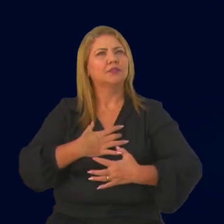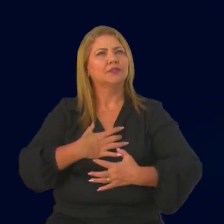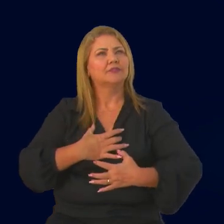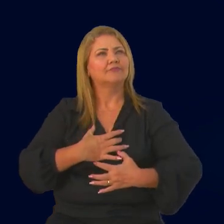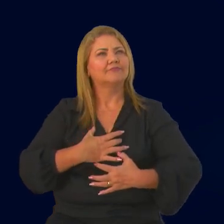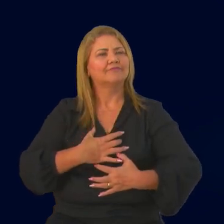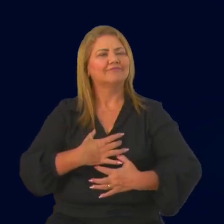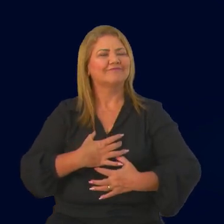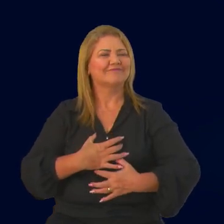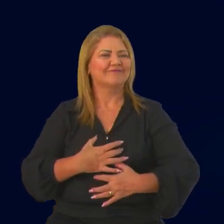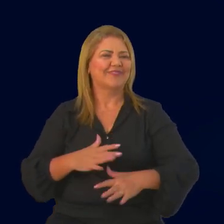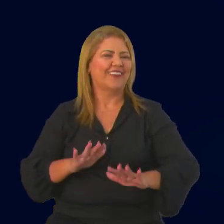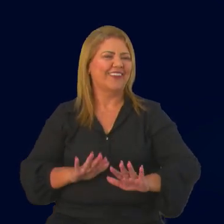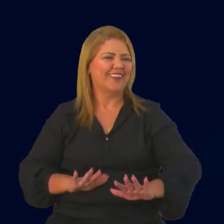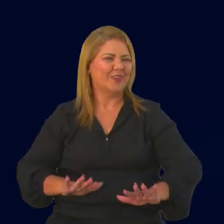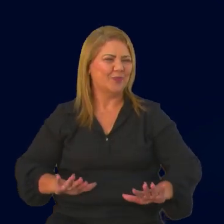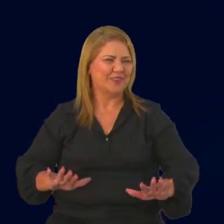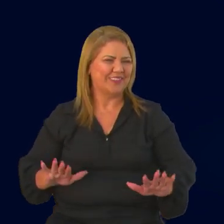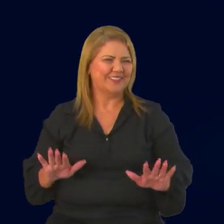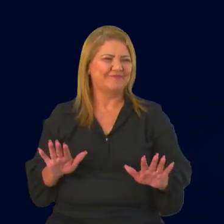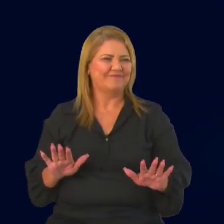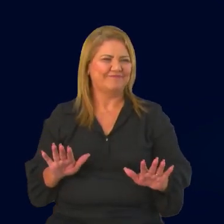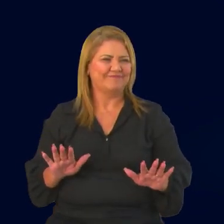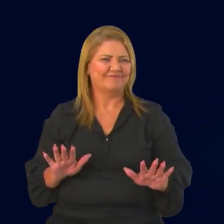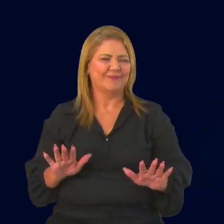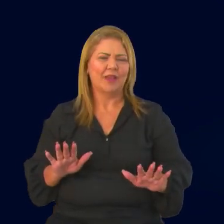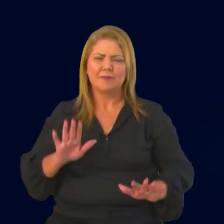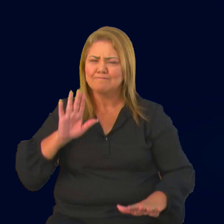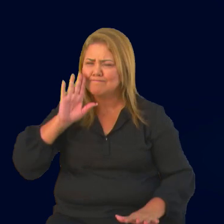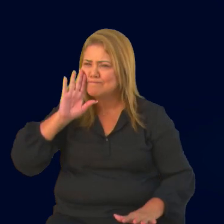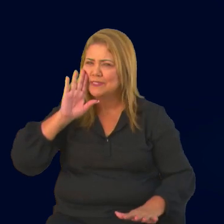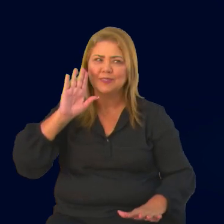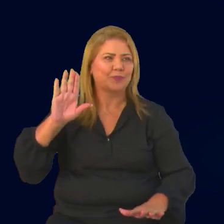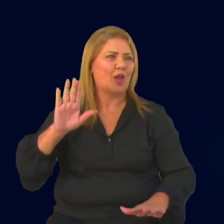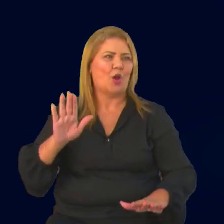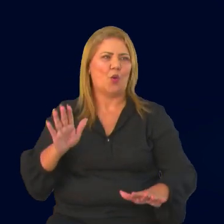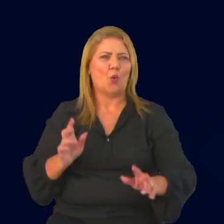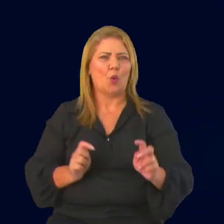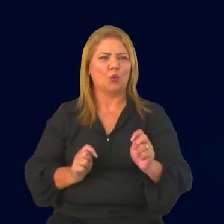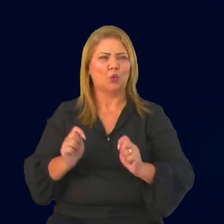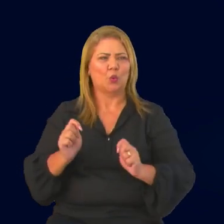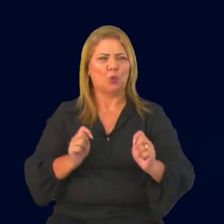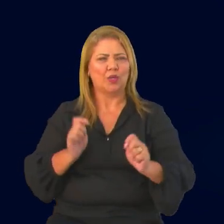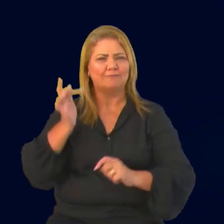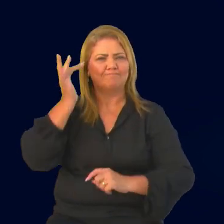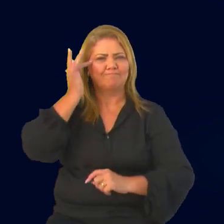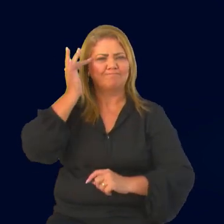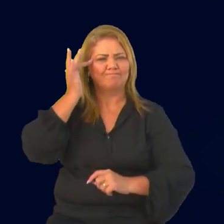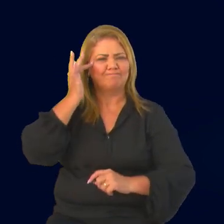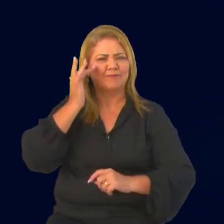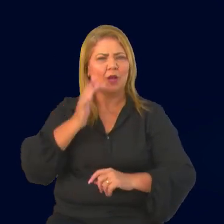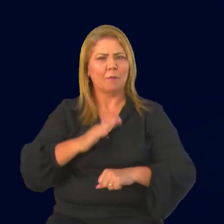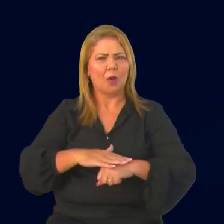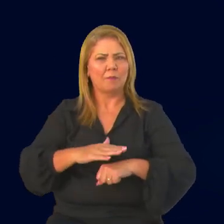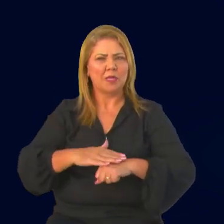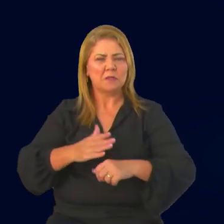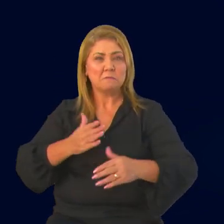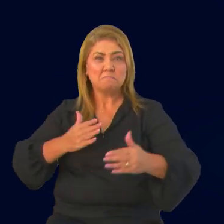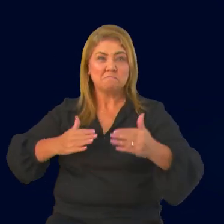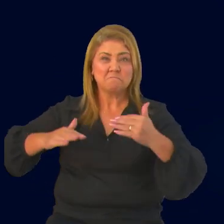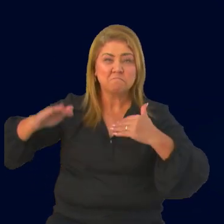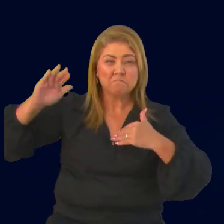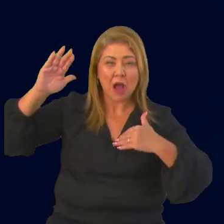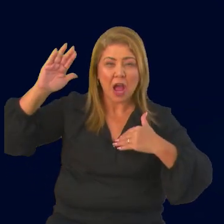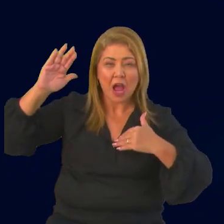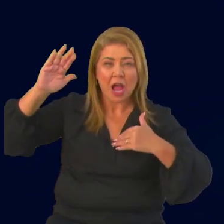Então, o autocontrole é essencial, porque aquele momento que poderia ser um momento de